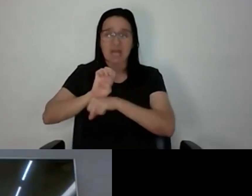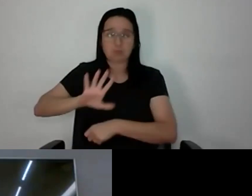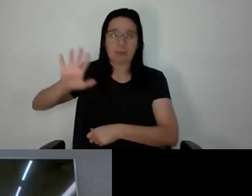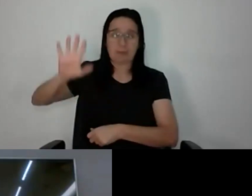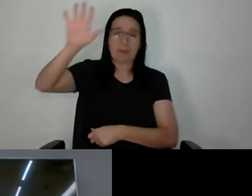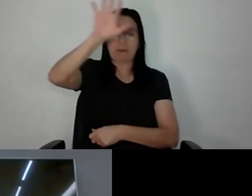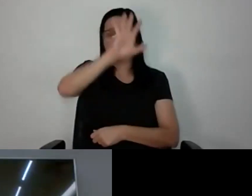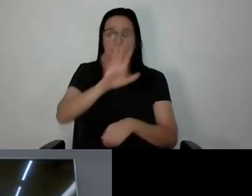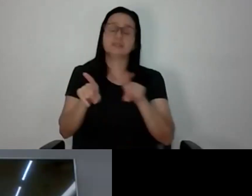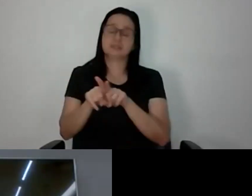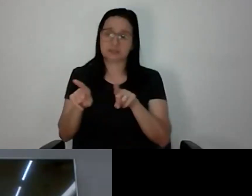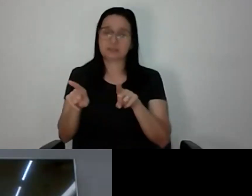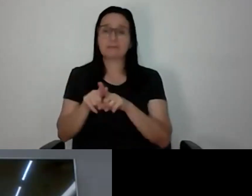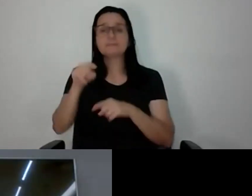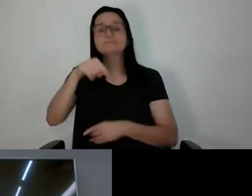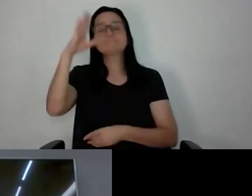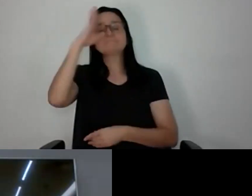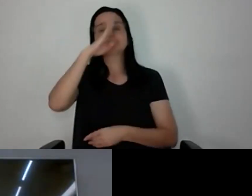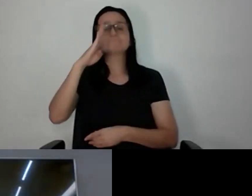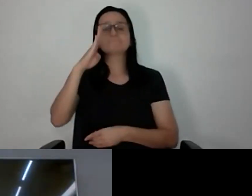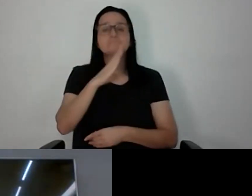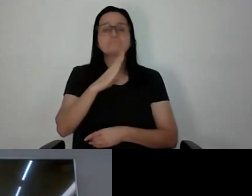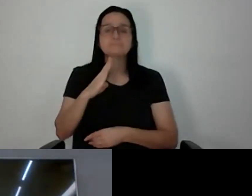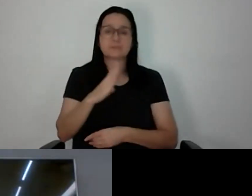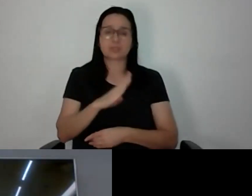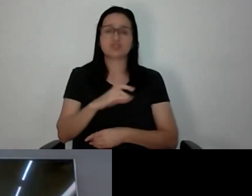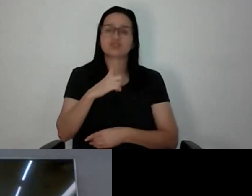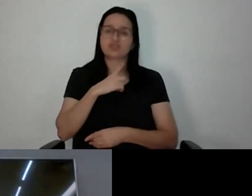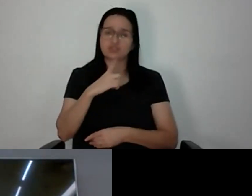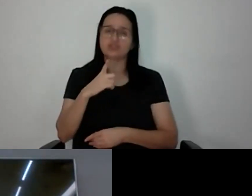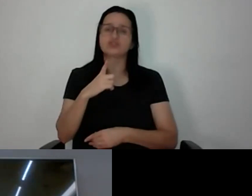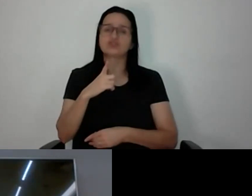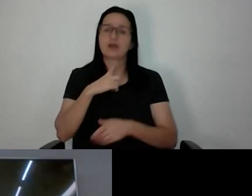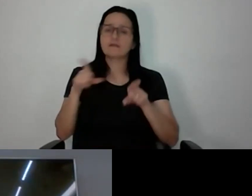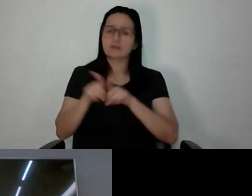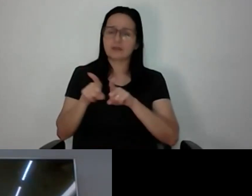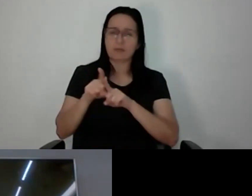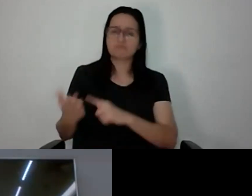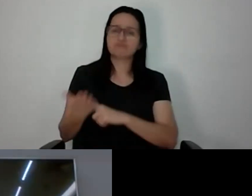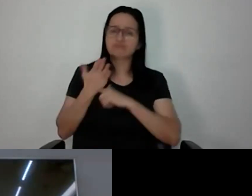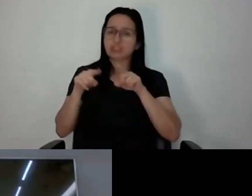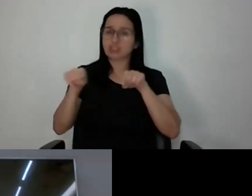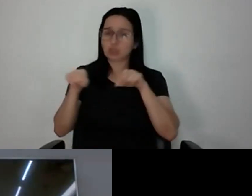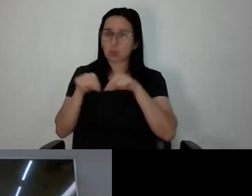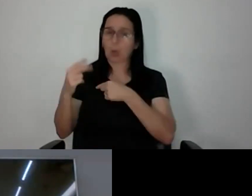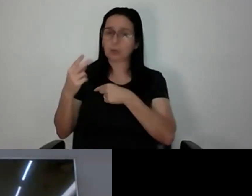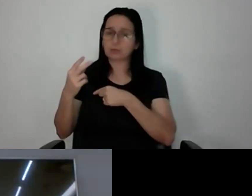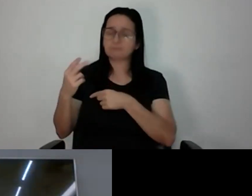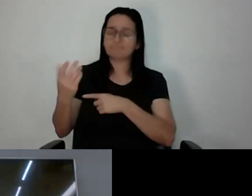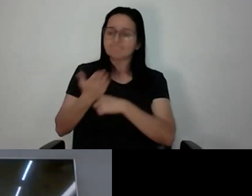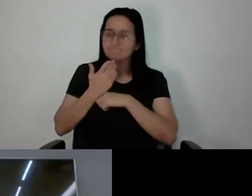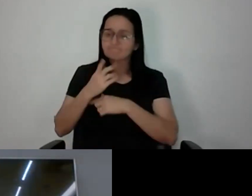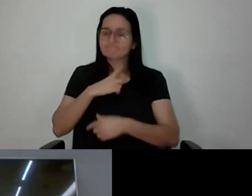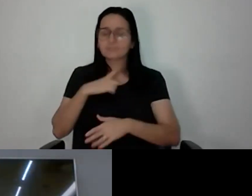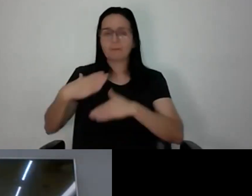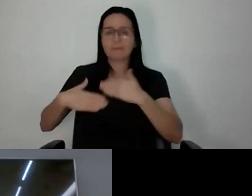Brasil, inclusive o Machado Meyer era um dos patrocinadores, então eu conheci o pessoal lá. Eu tive a oportunidade de